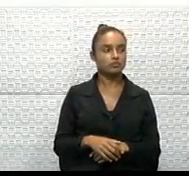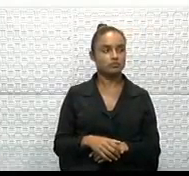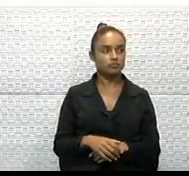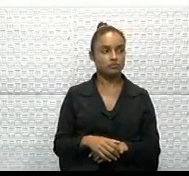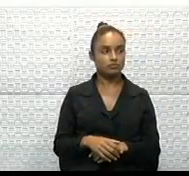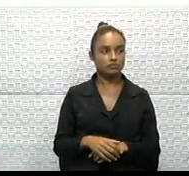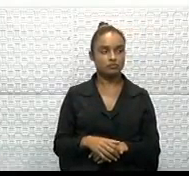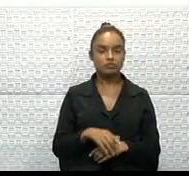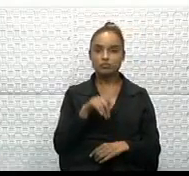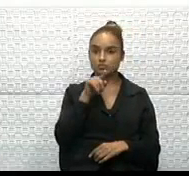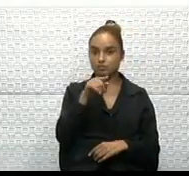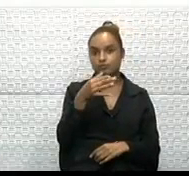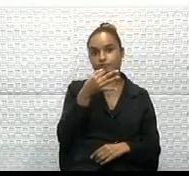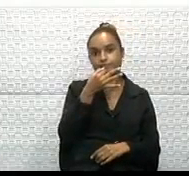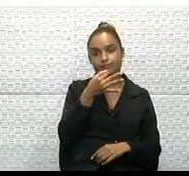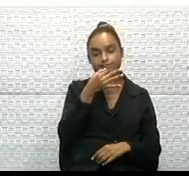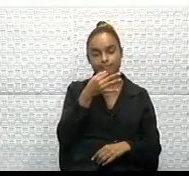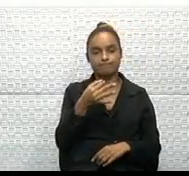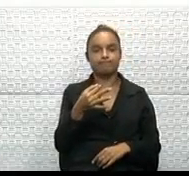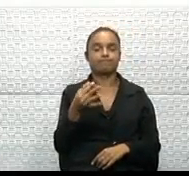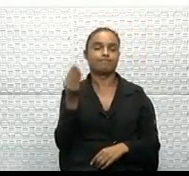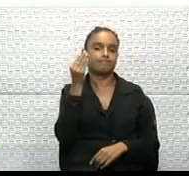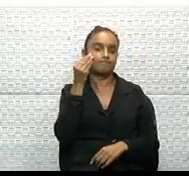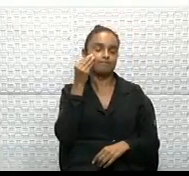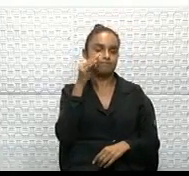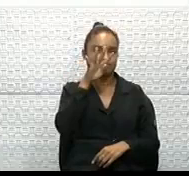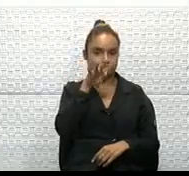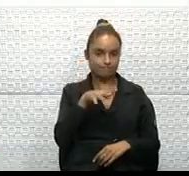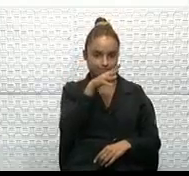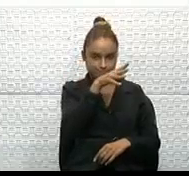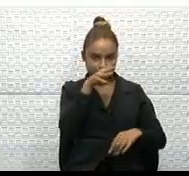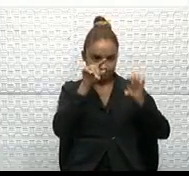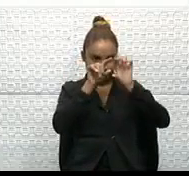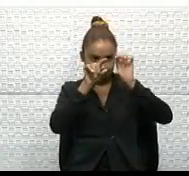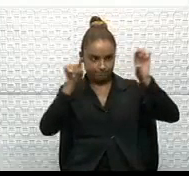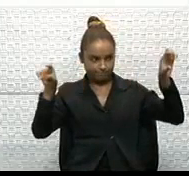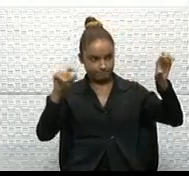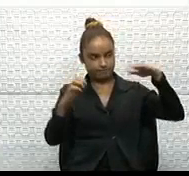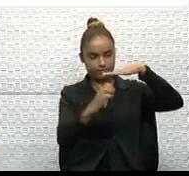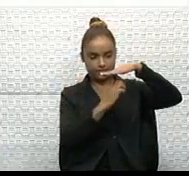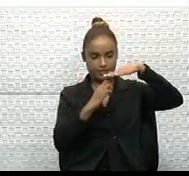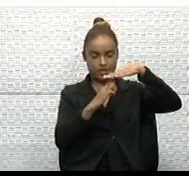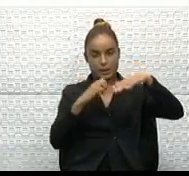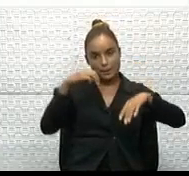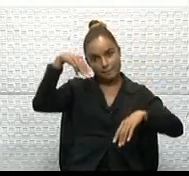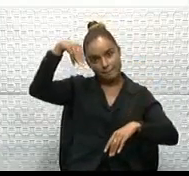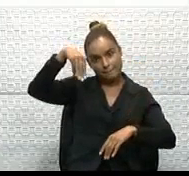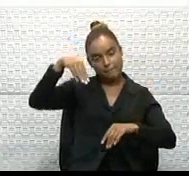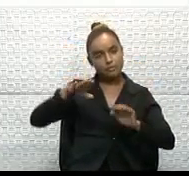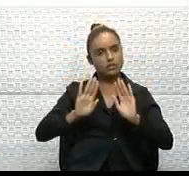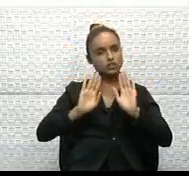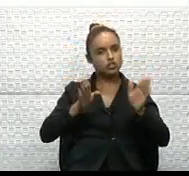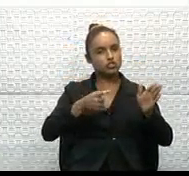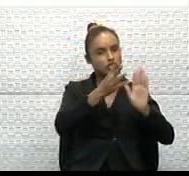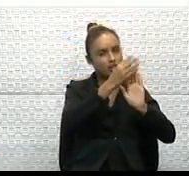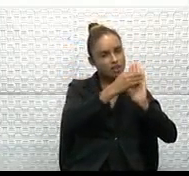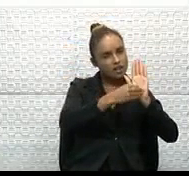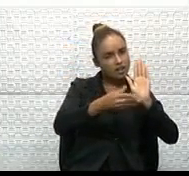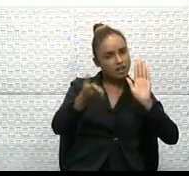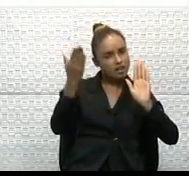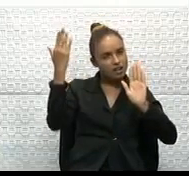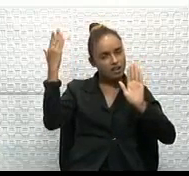Para tanto, considere a seguinte amostra de funcionários da empresa M. Esses dados já foram apresentados